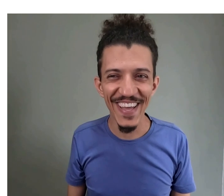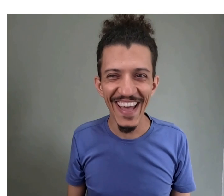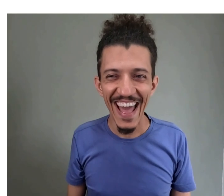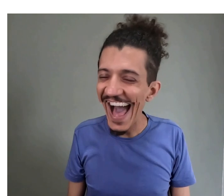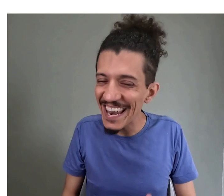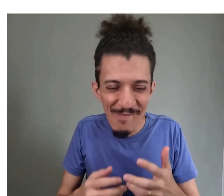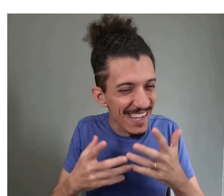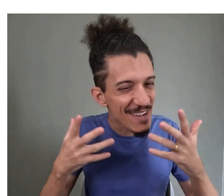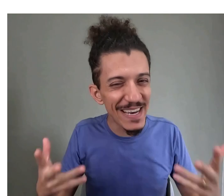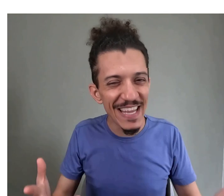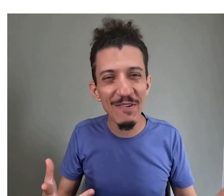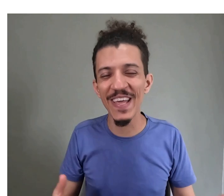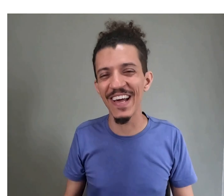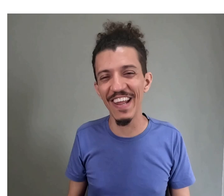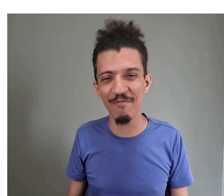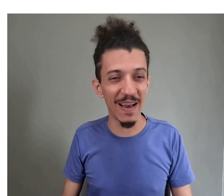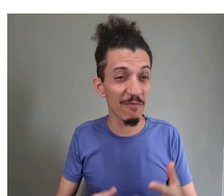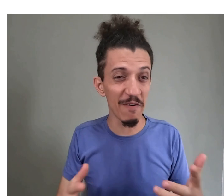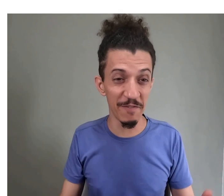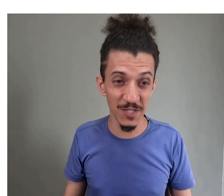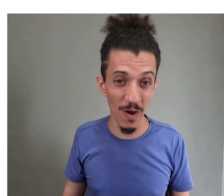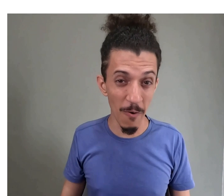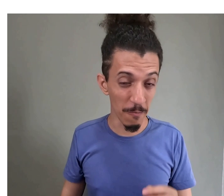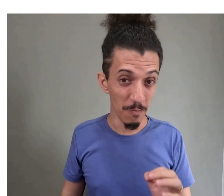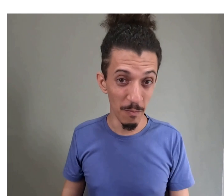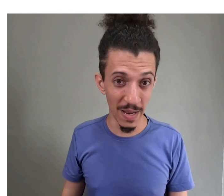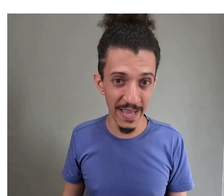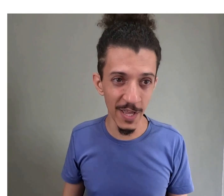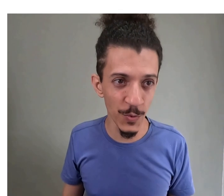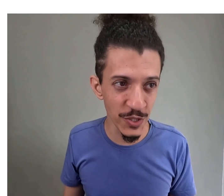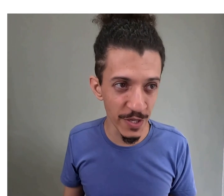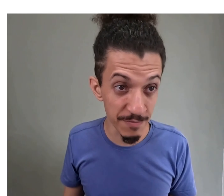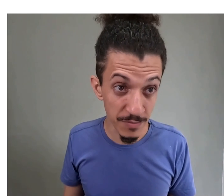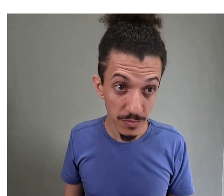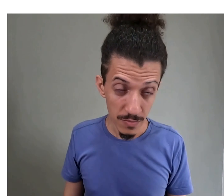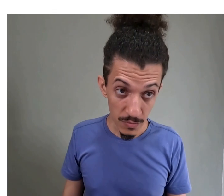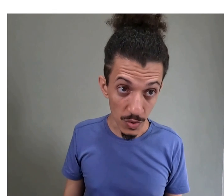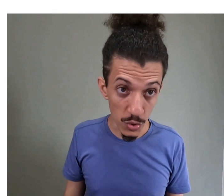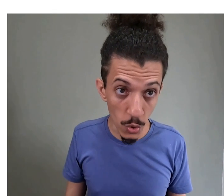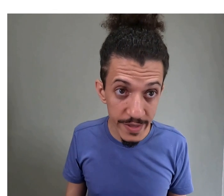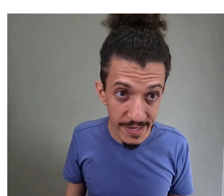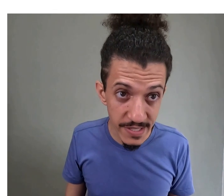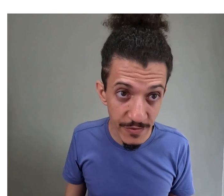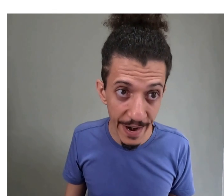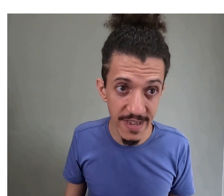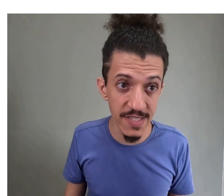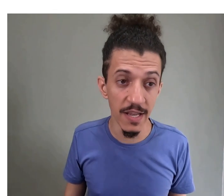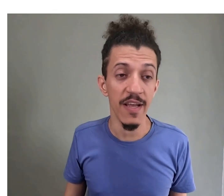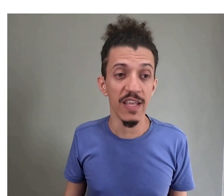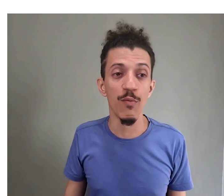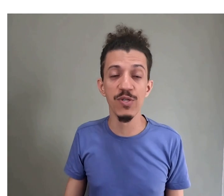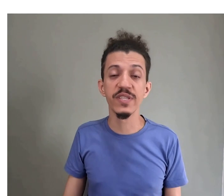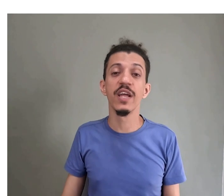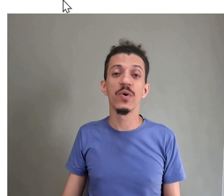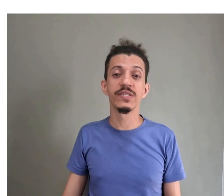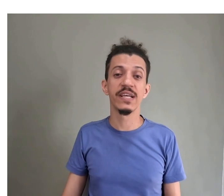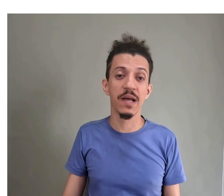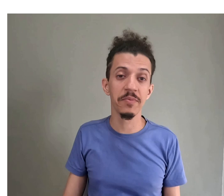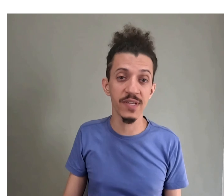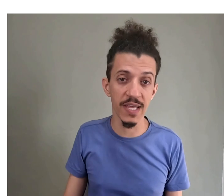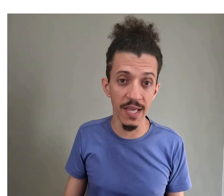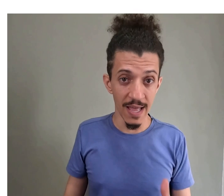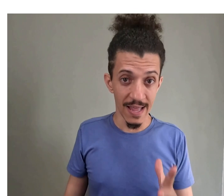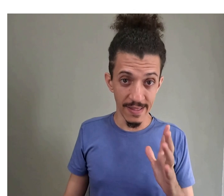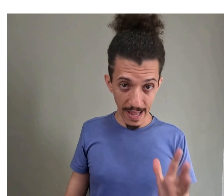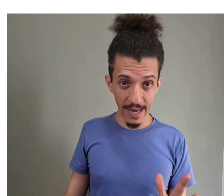Percebe? A Libras é uma língua incrível, uma língua visual, uma língua intuitiva. Todas essas frases que eu mostrei com os